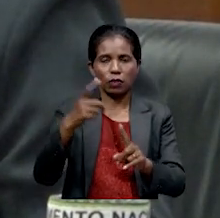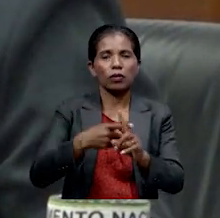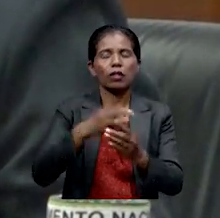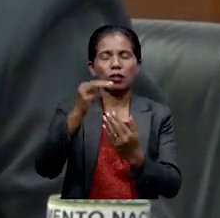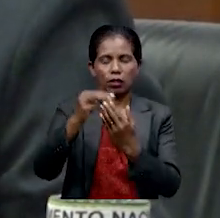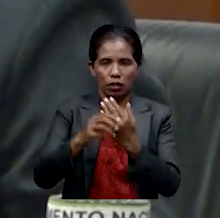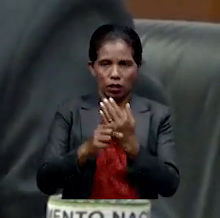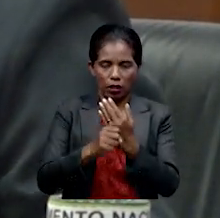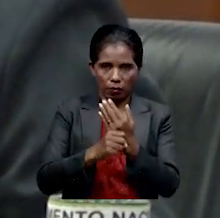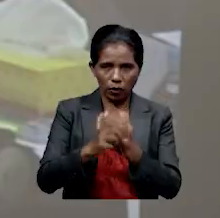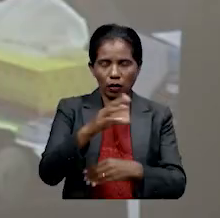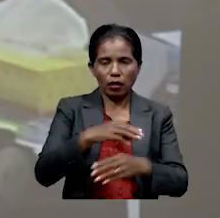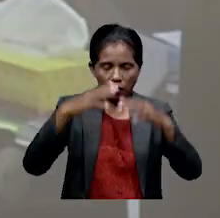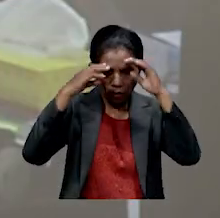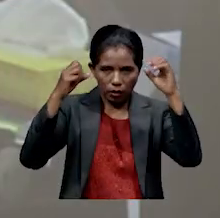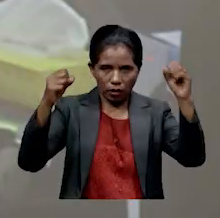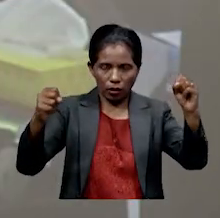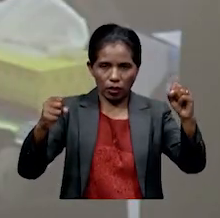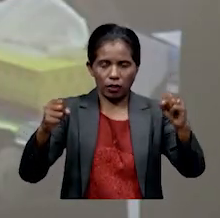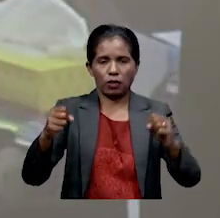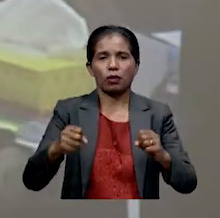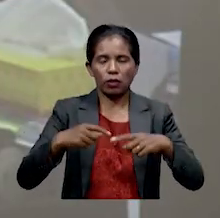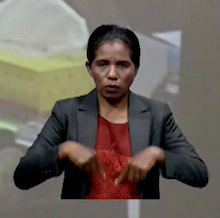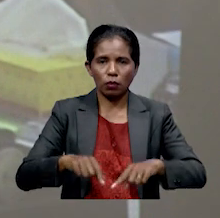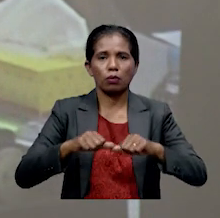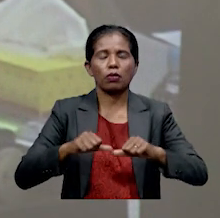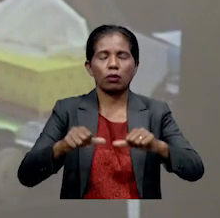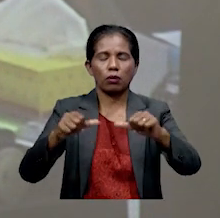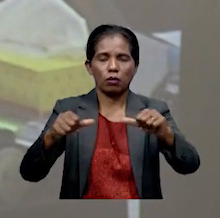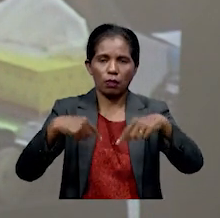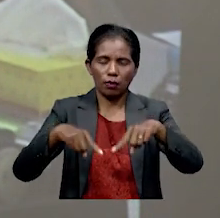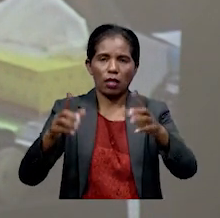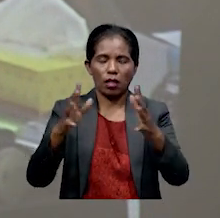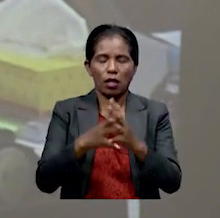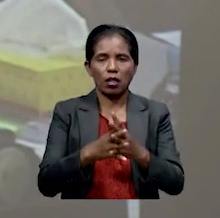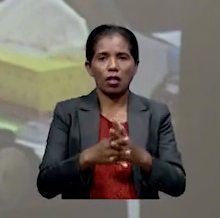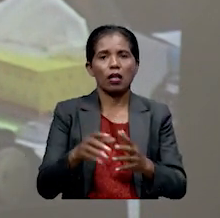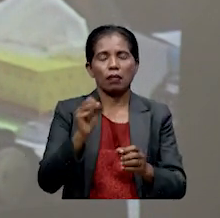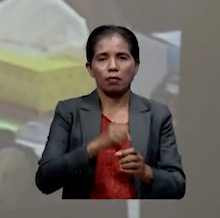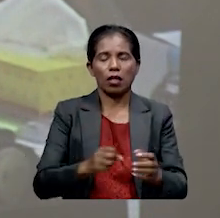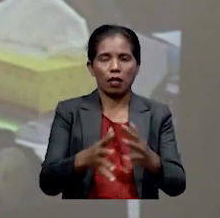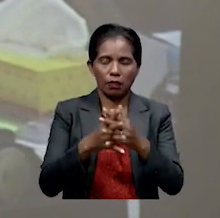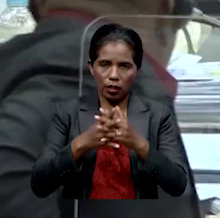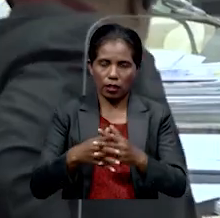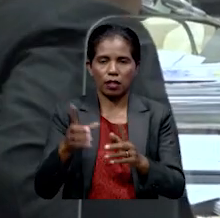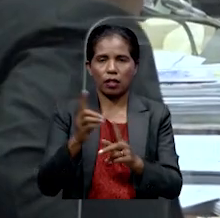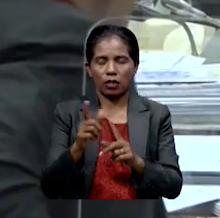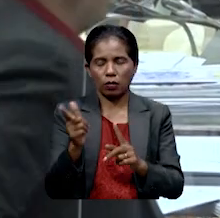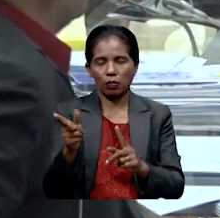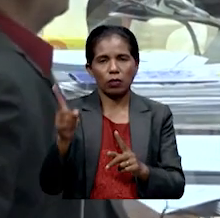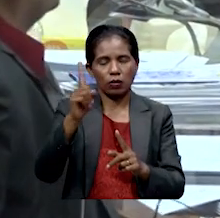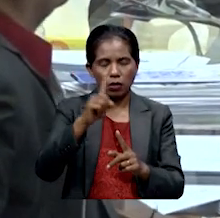No Presidente da República se continua a viagem para Nova York e a Loron Lonulures em ida to Loron Tolnulo fula